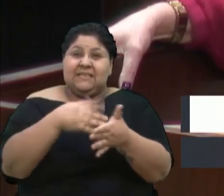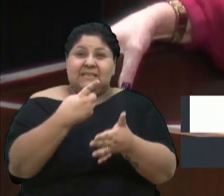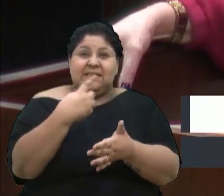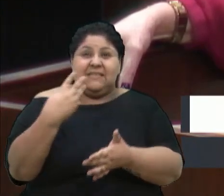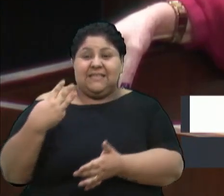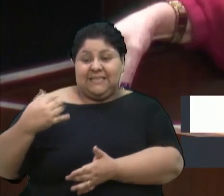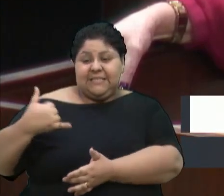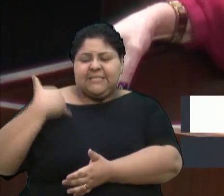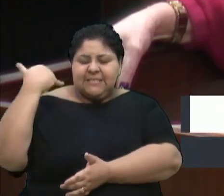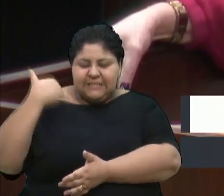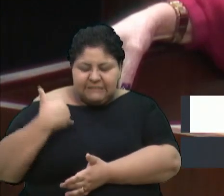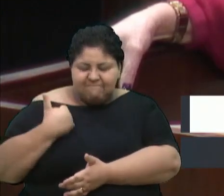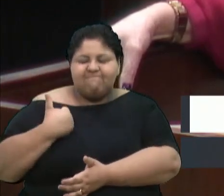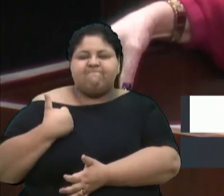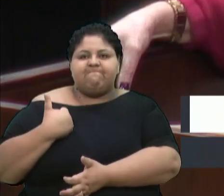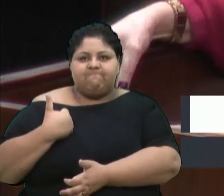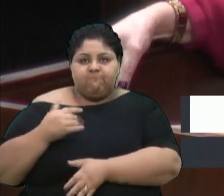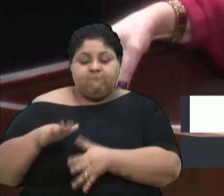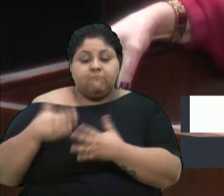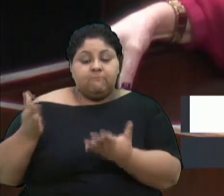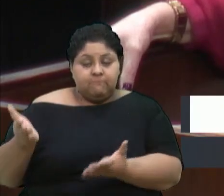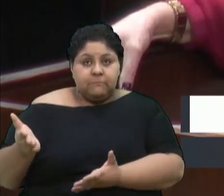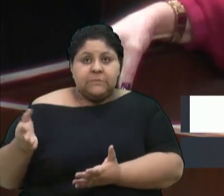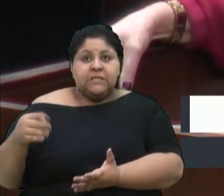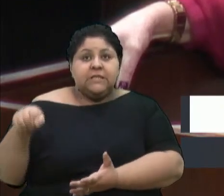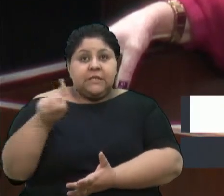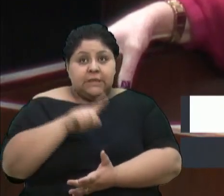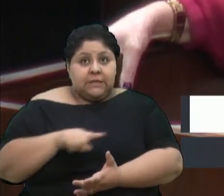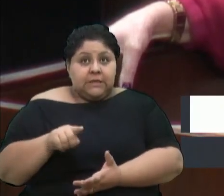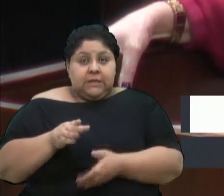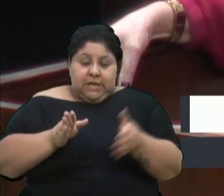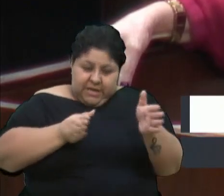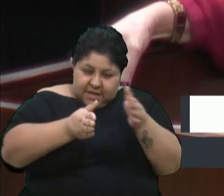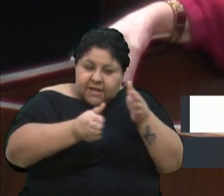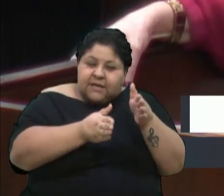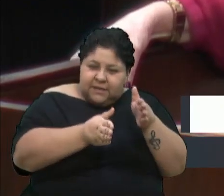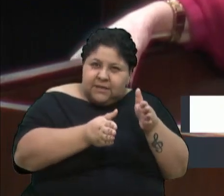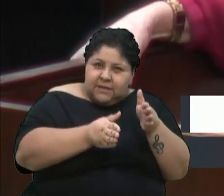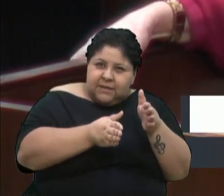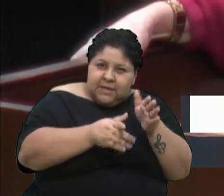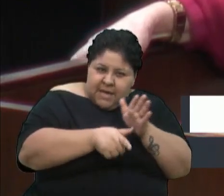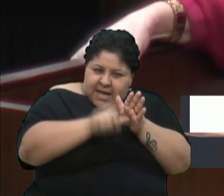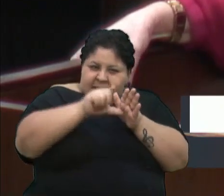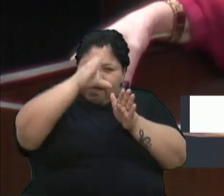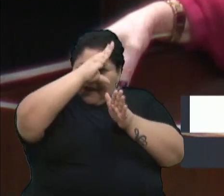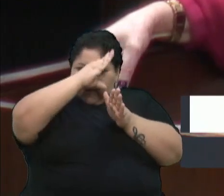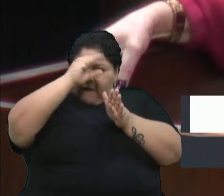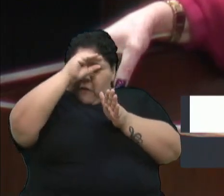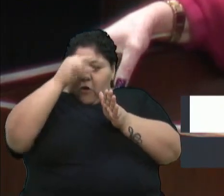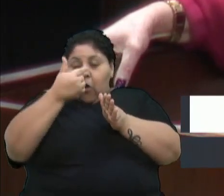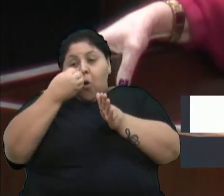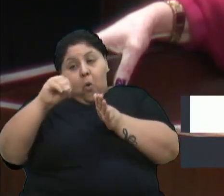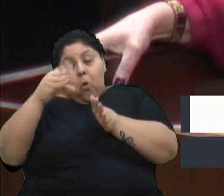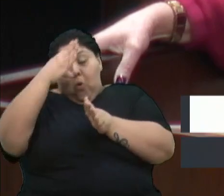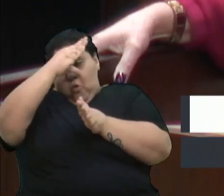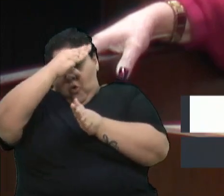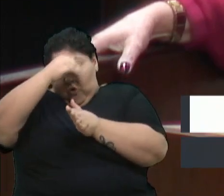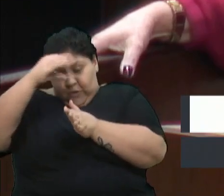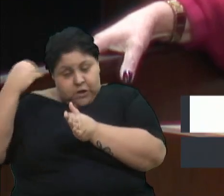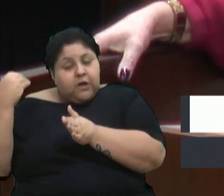de idade. Então, esta fase da pré-adolescência, ou mesmo da